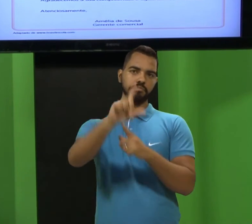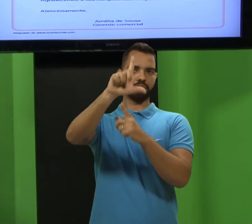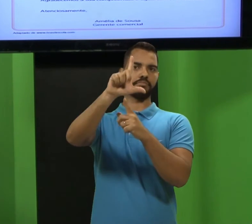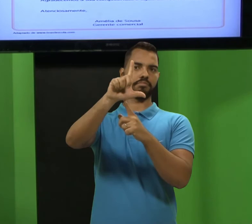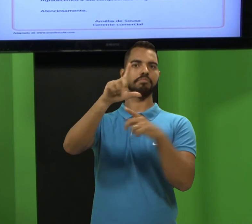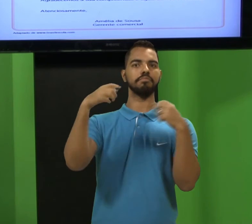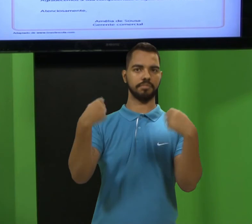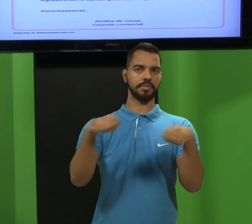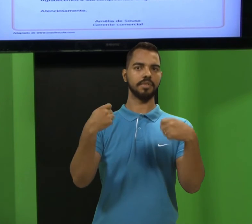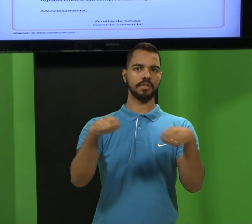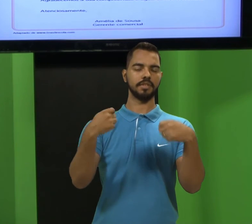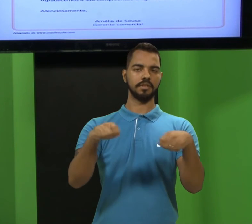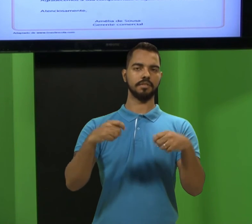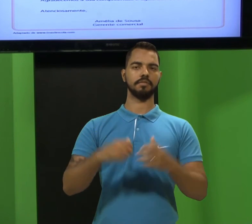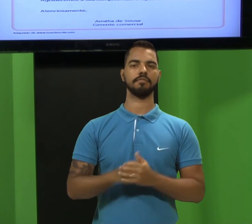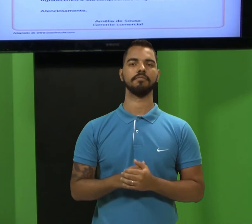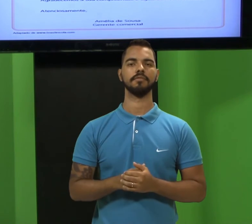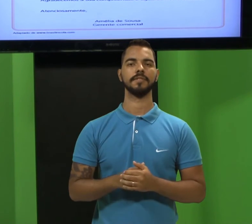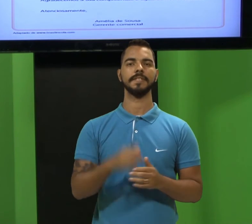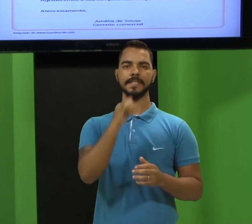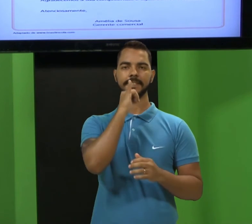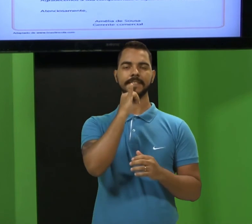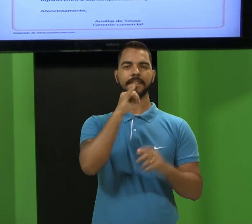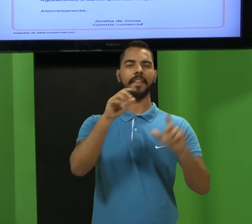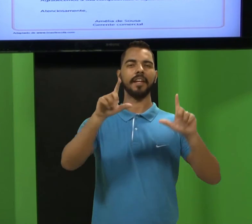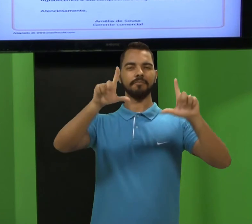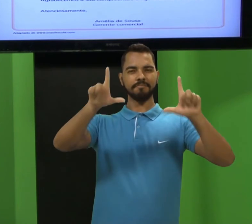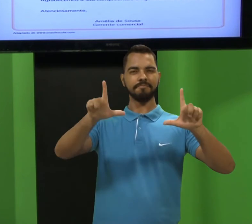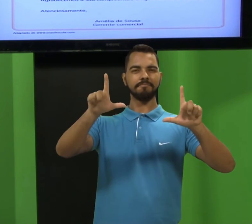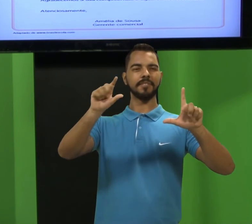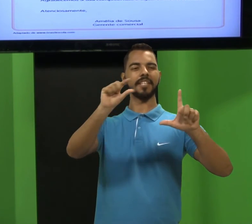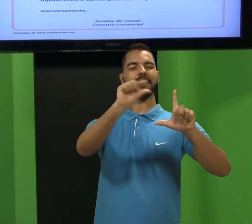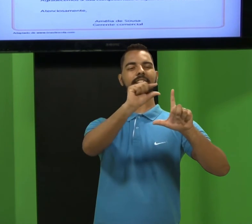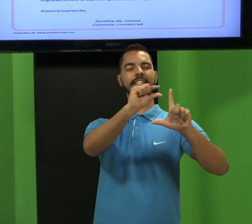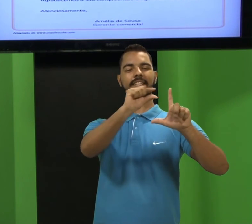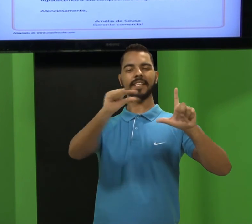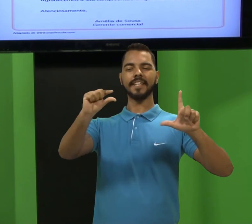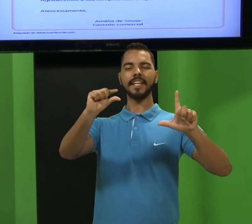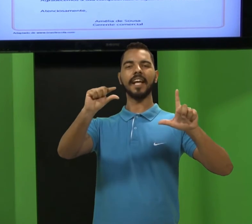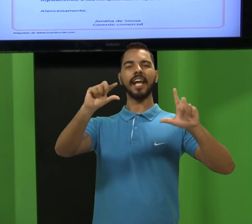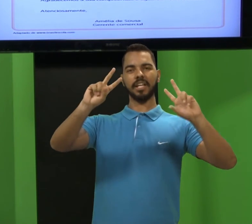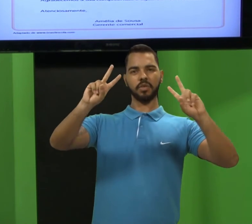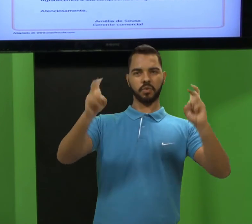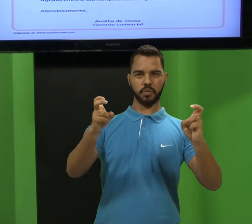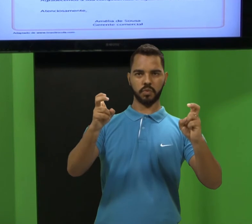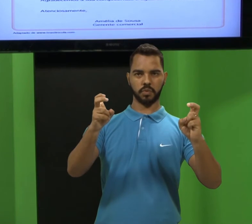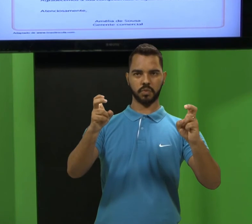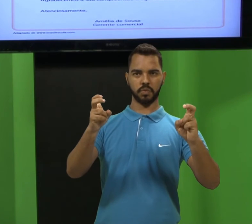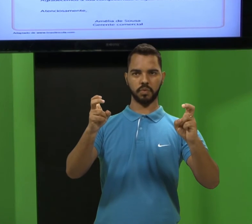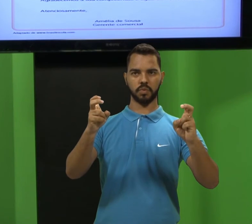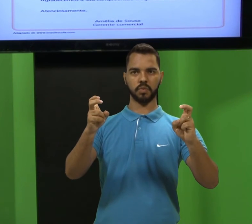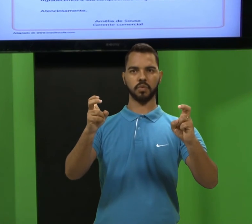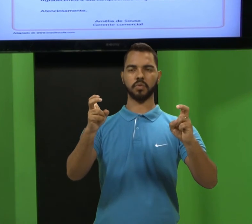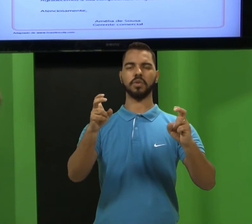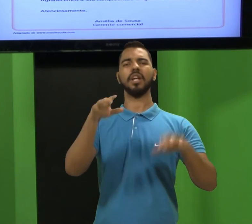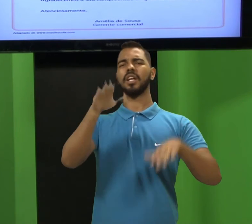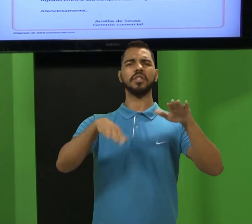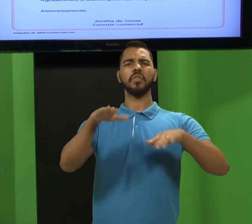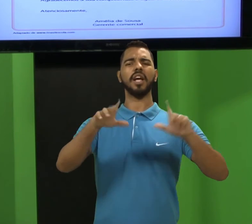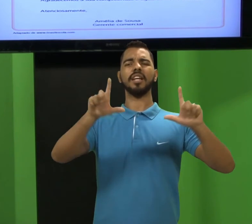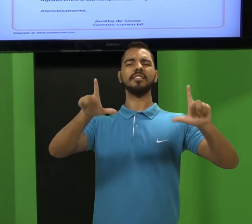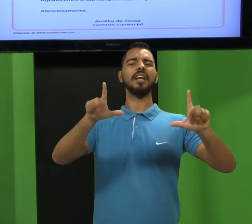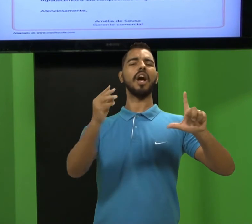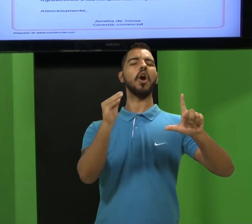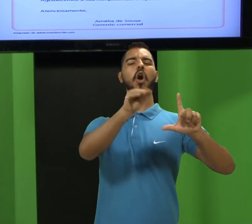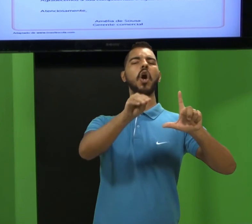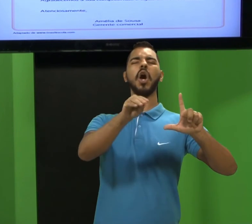as referências. Este item nem sempre é utilizado, mas indicar o assunto ou mencionar a que a mensagem se